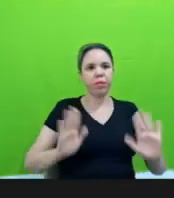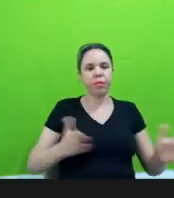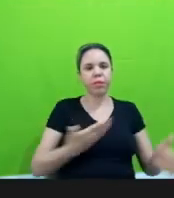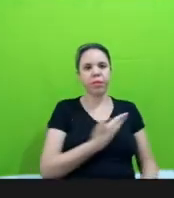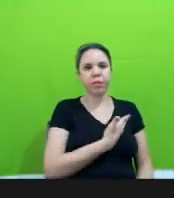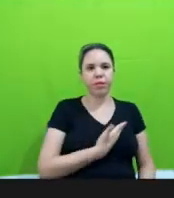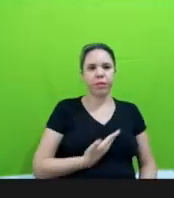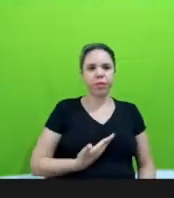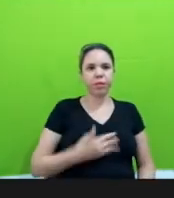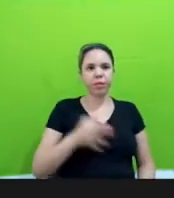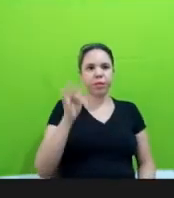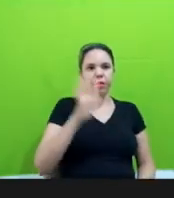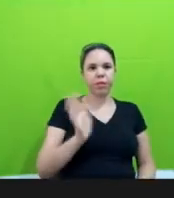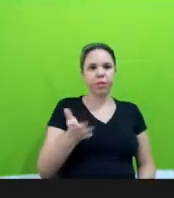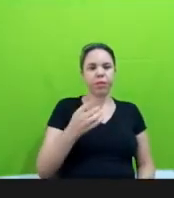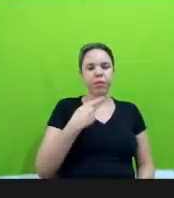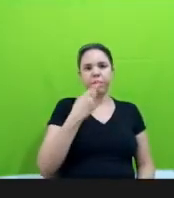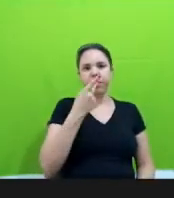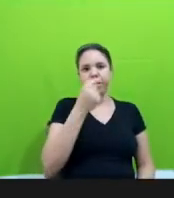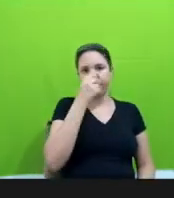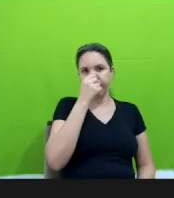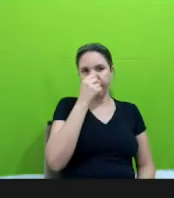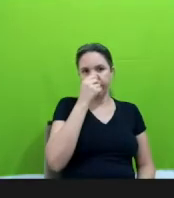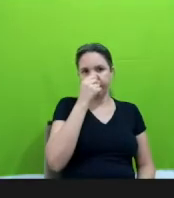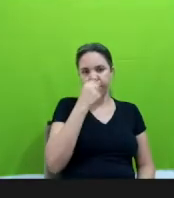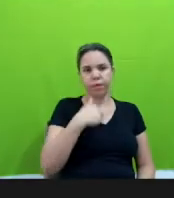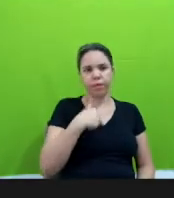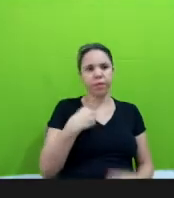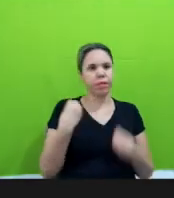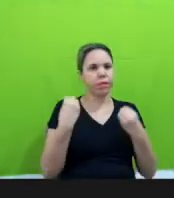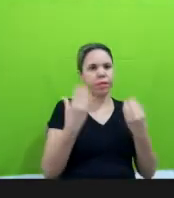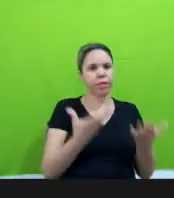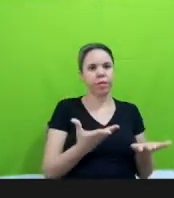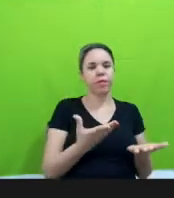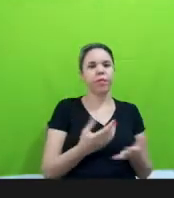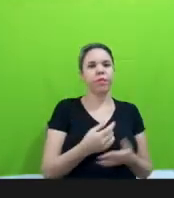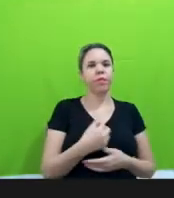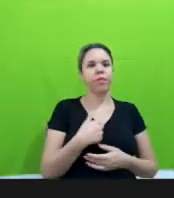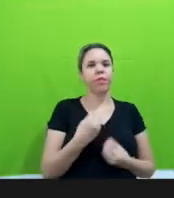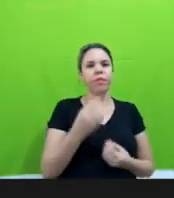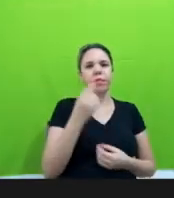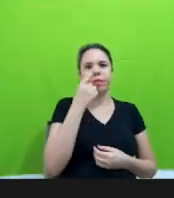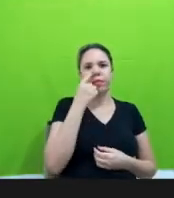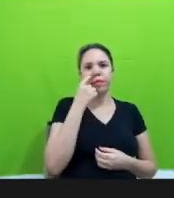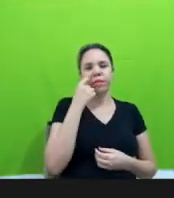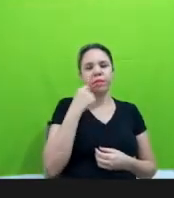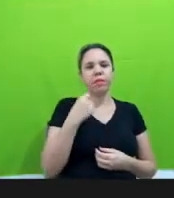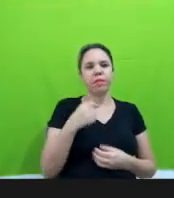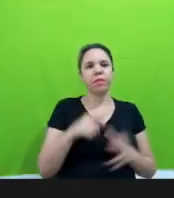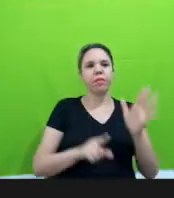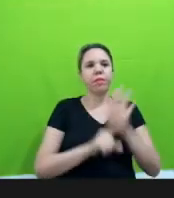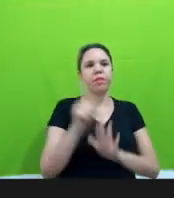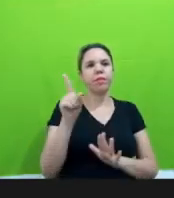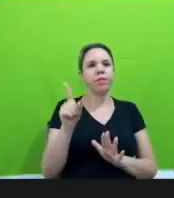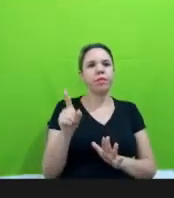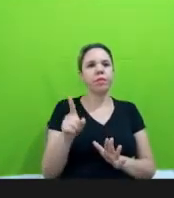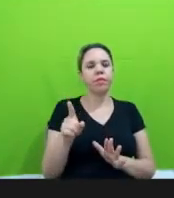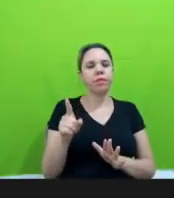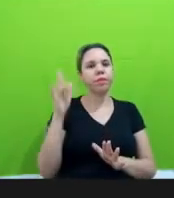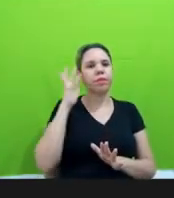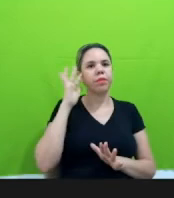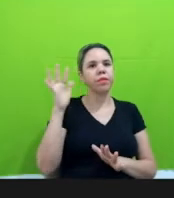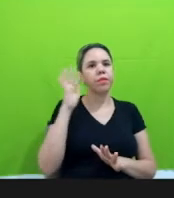governo federal já estava dizendo: olha, não posso entregar por causa da LGPD. Então, a pergunta, Gregory, imagino que o